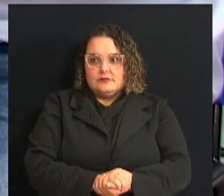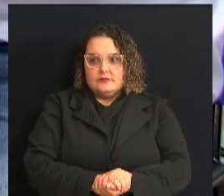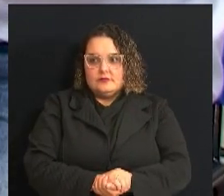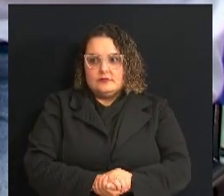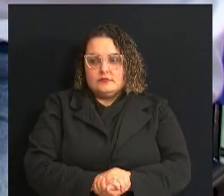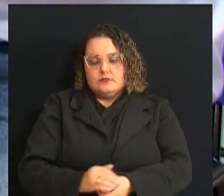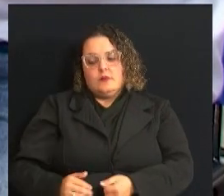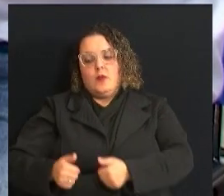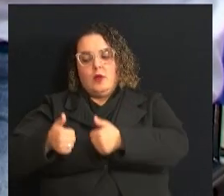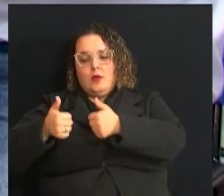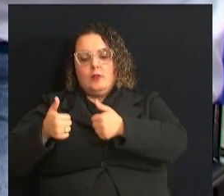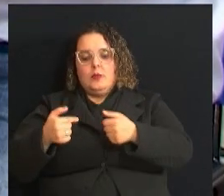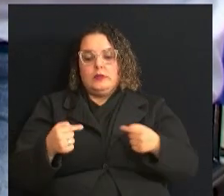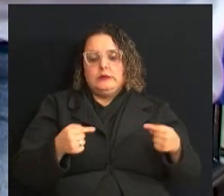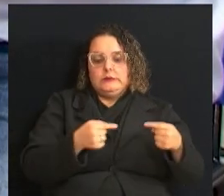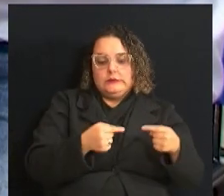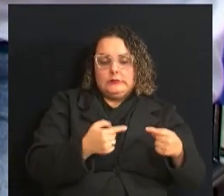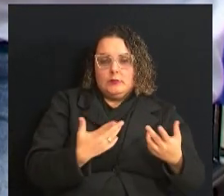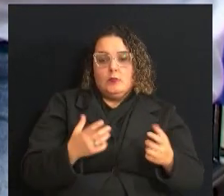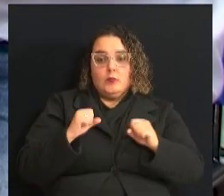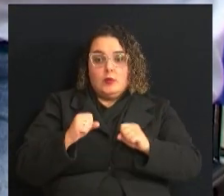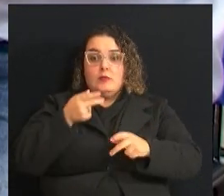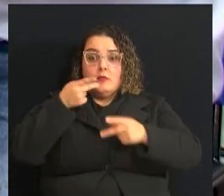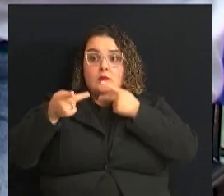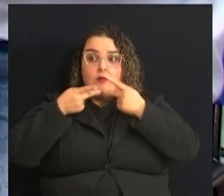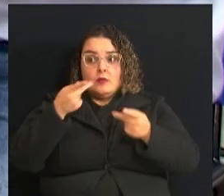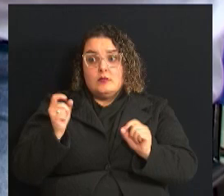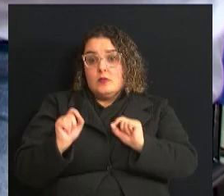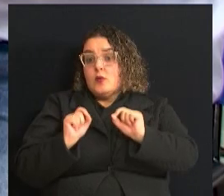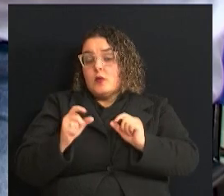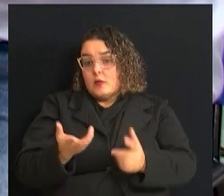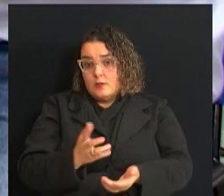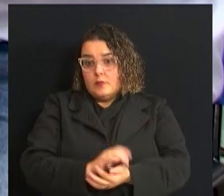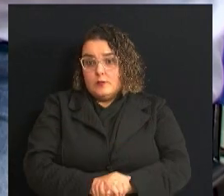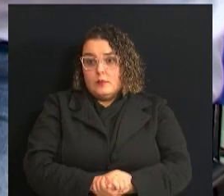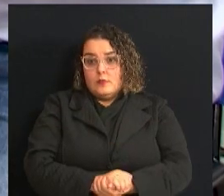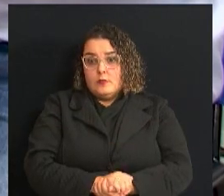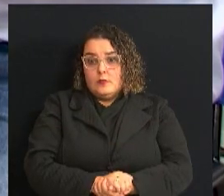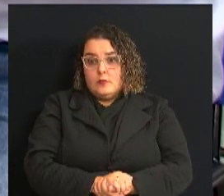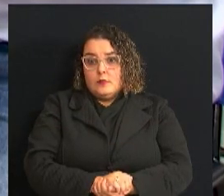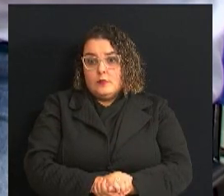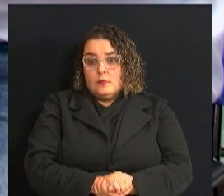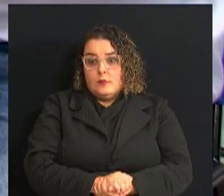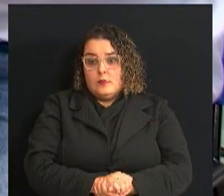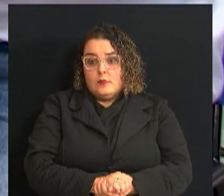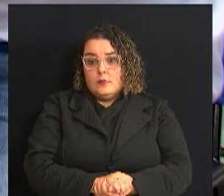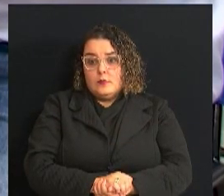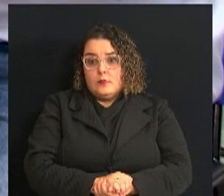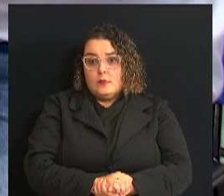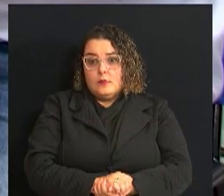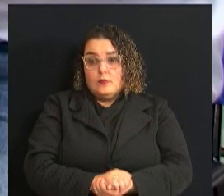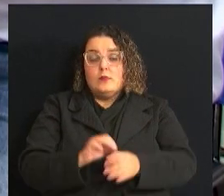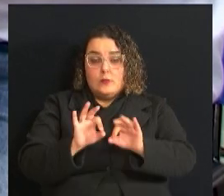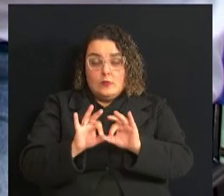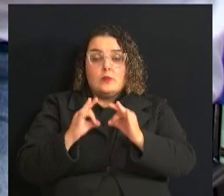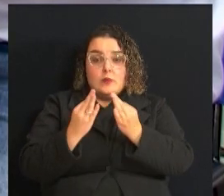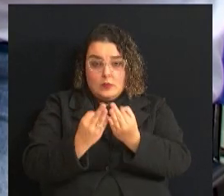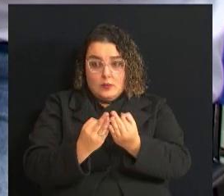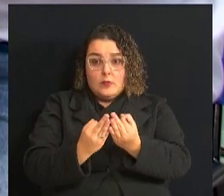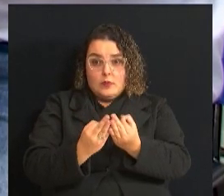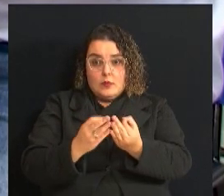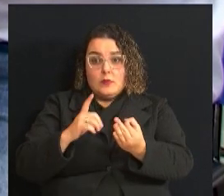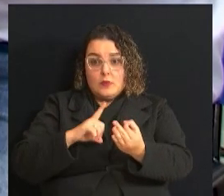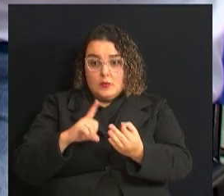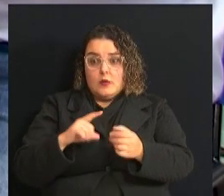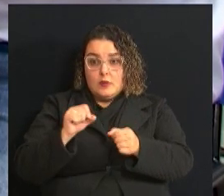contra, você poderia pontuar exatamente o que, professora? Olha, há famílias que têm